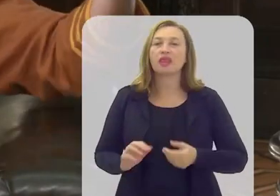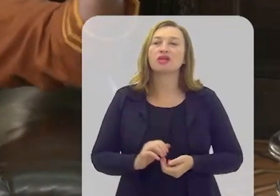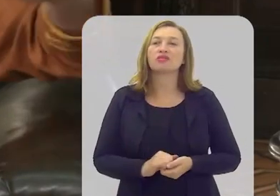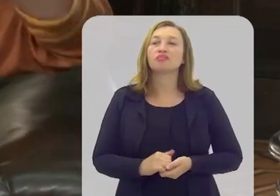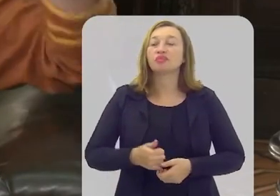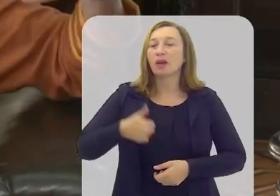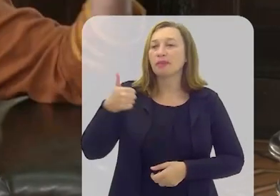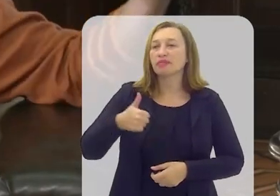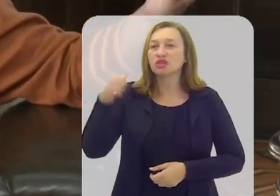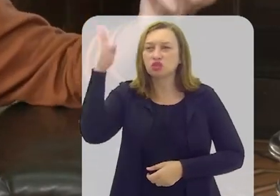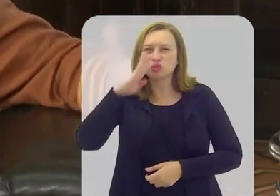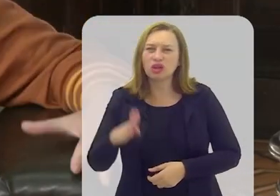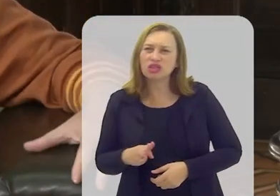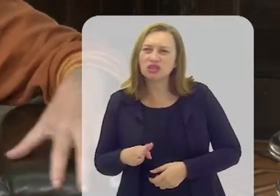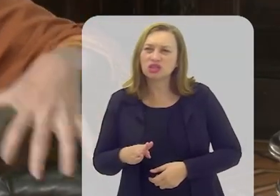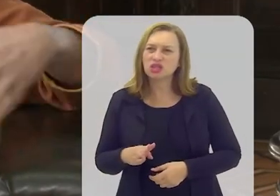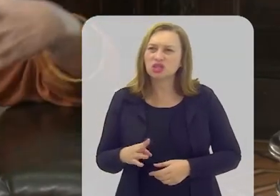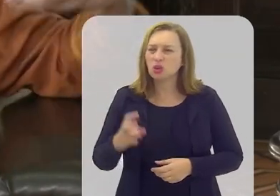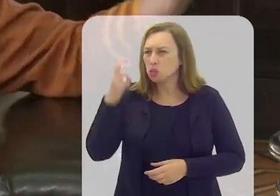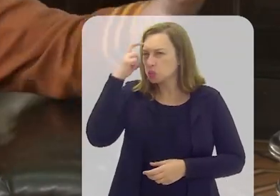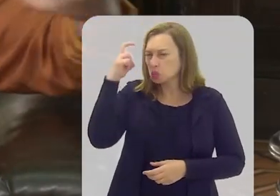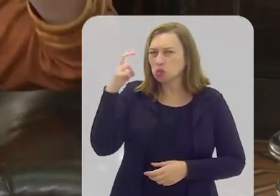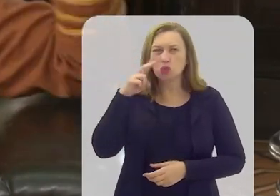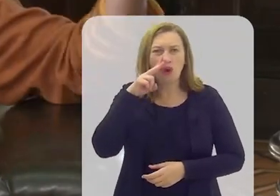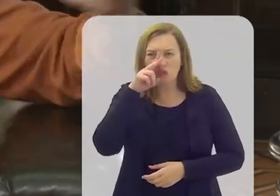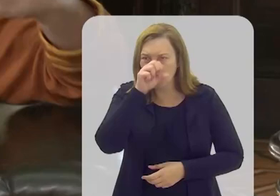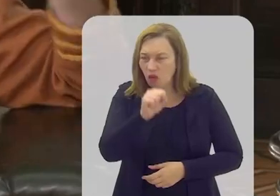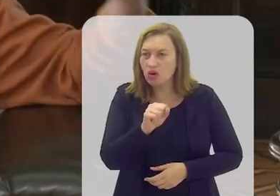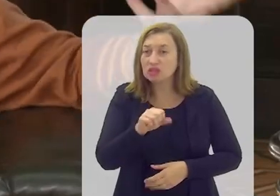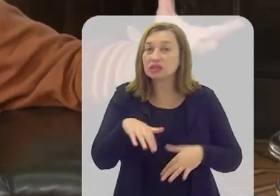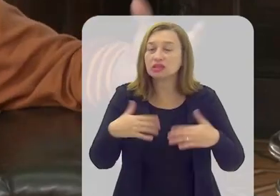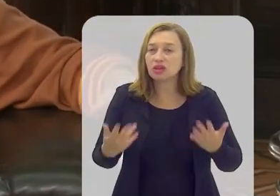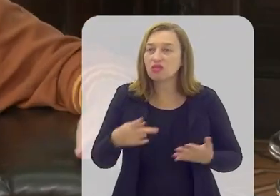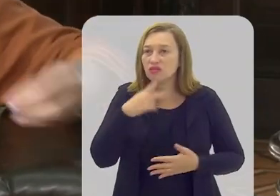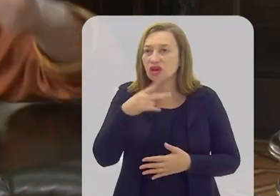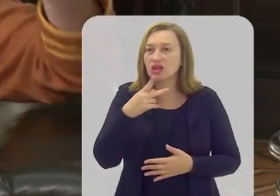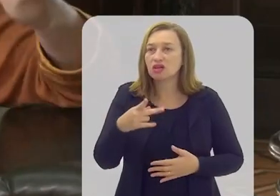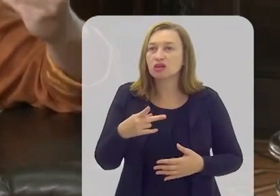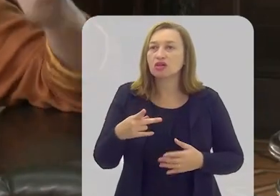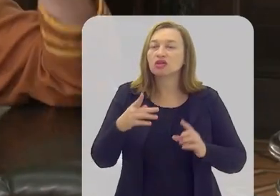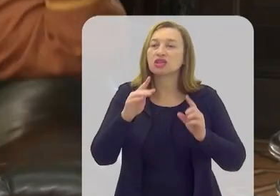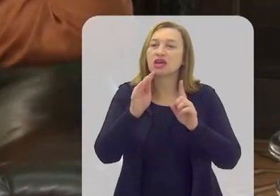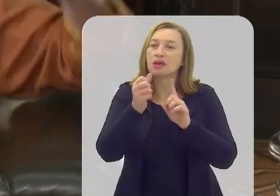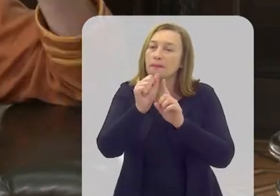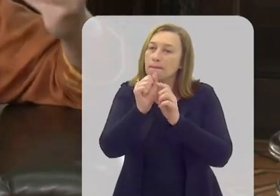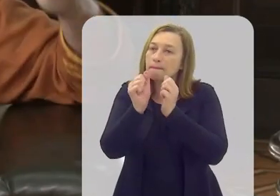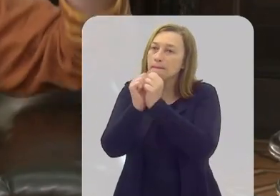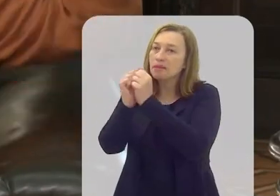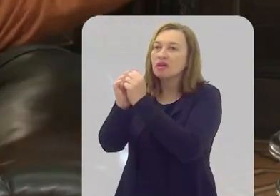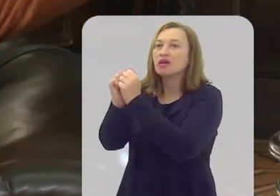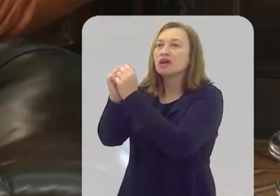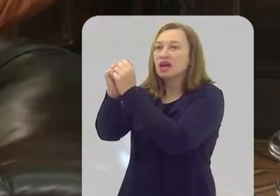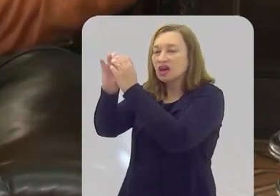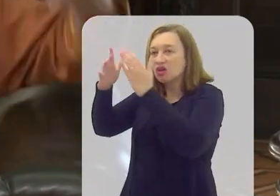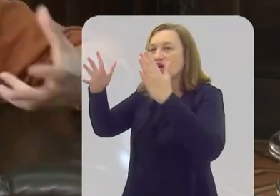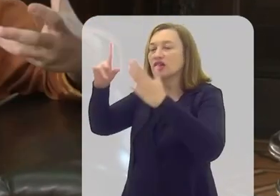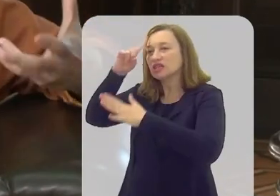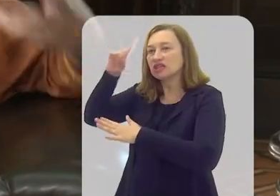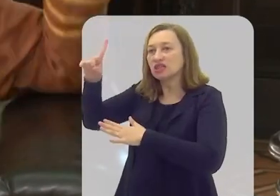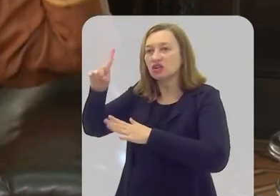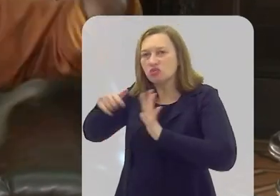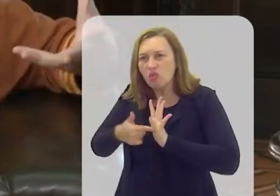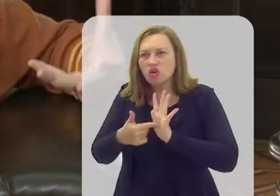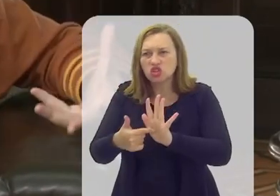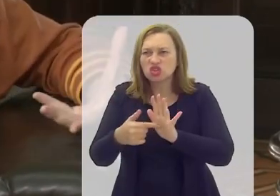uma universidade, a primeira do Brasil, que tem uma cultura muito forte. Então, eu falei, eu tenho que brilhar Jesus com